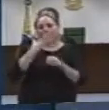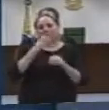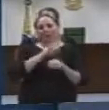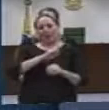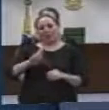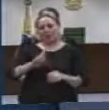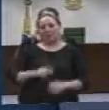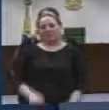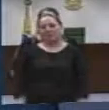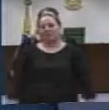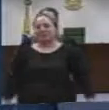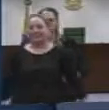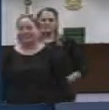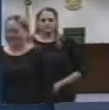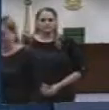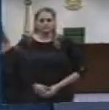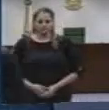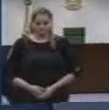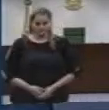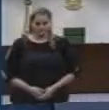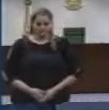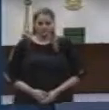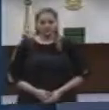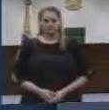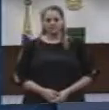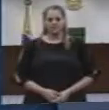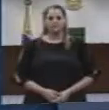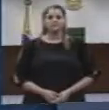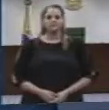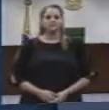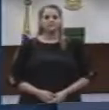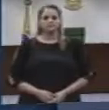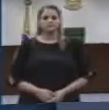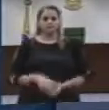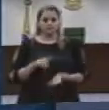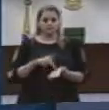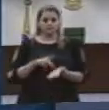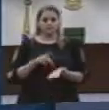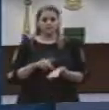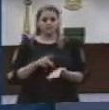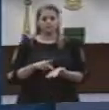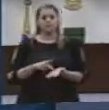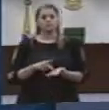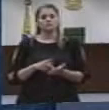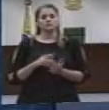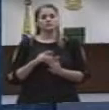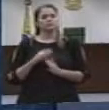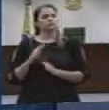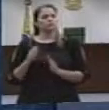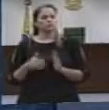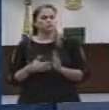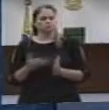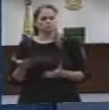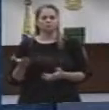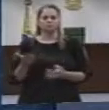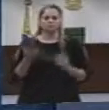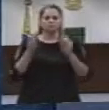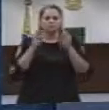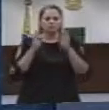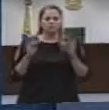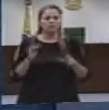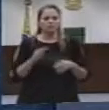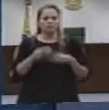bem na verdade todos esses depoimentos e são vários